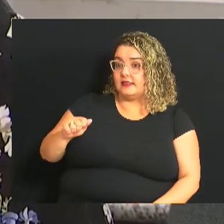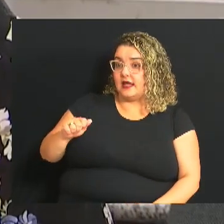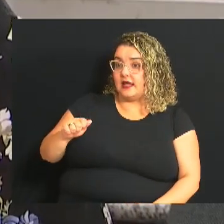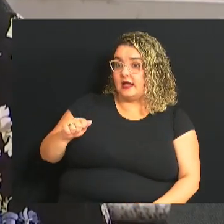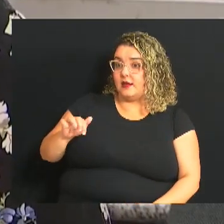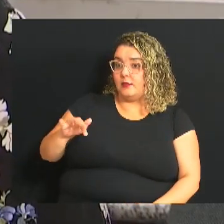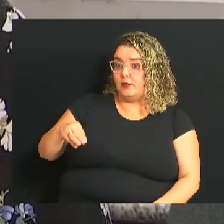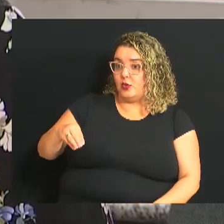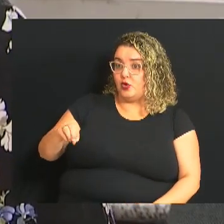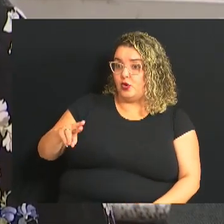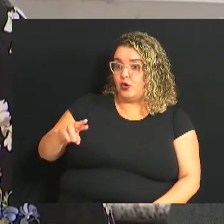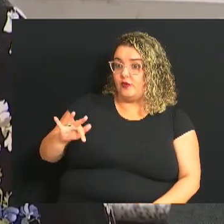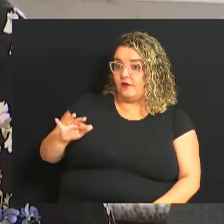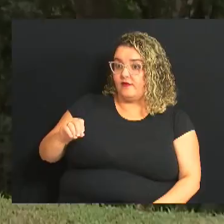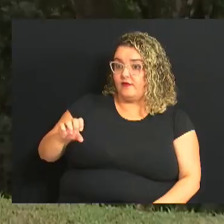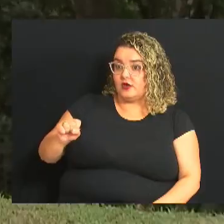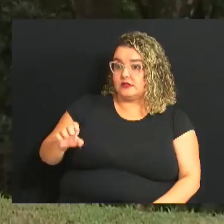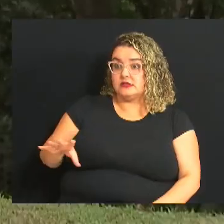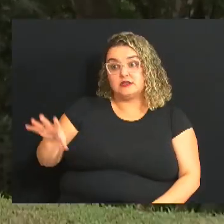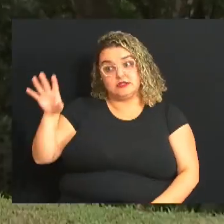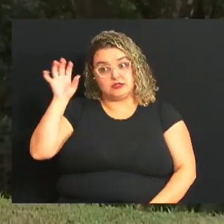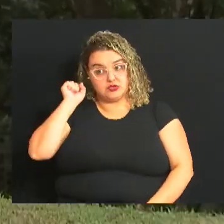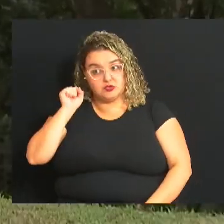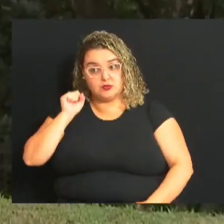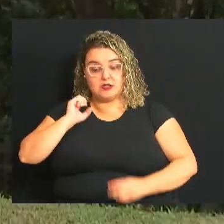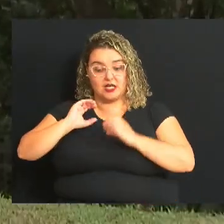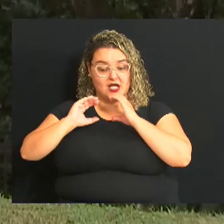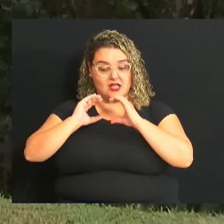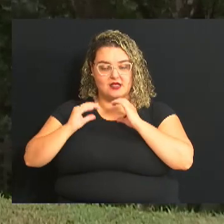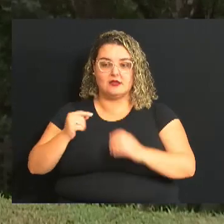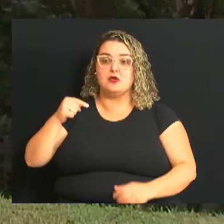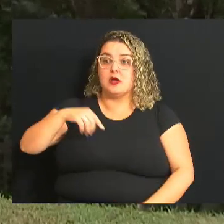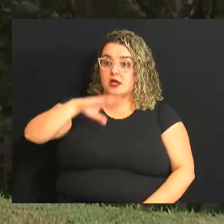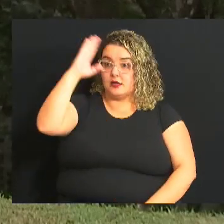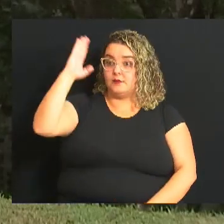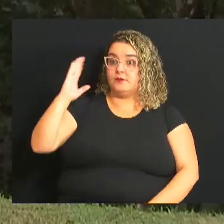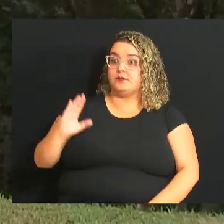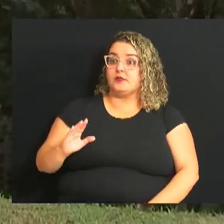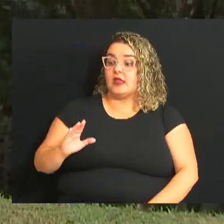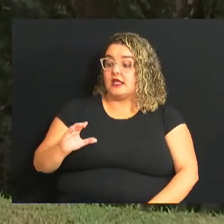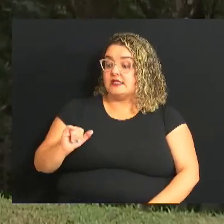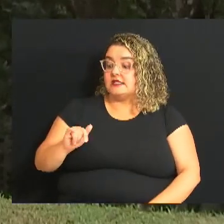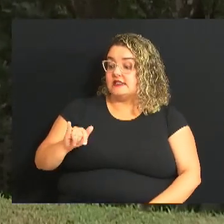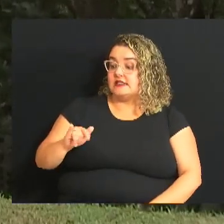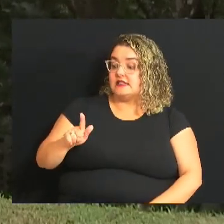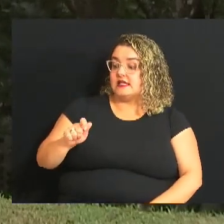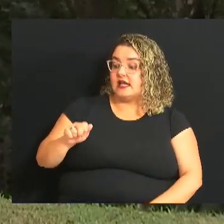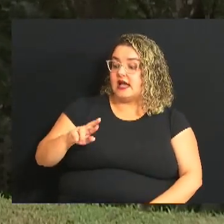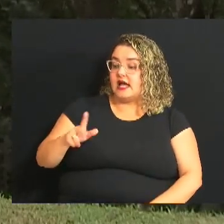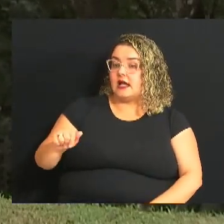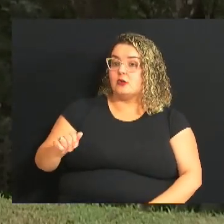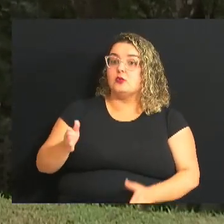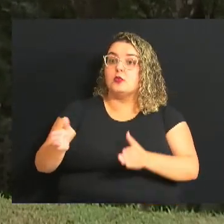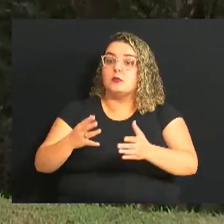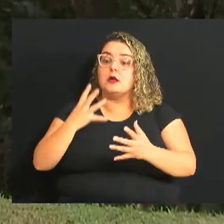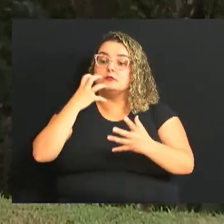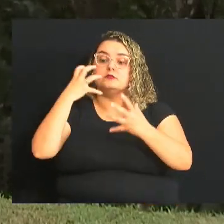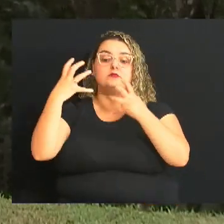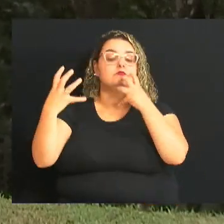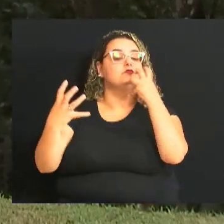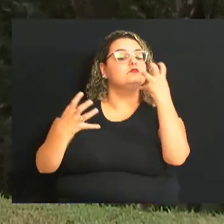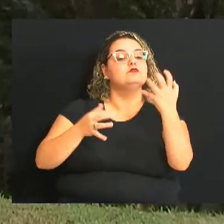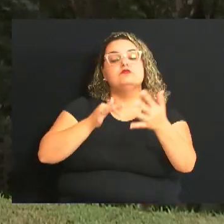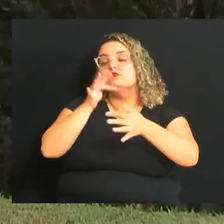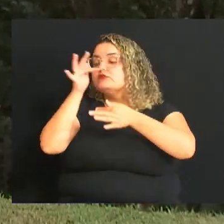escuta, inclusive a gente escuta elas, né? Aqui no Brasil, as cigarras aparecem na época da primavera, período em que elas ficam